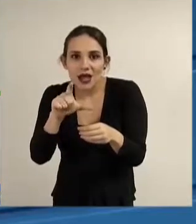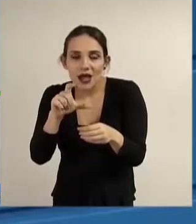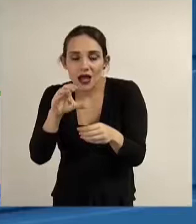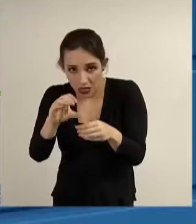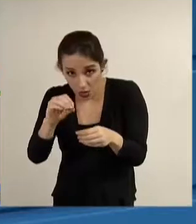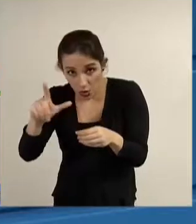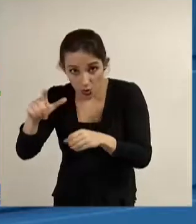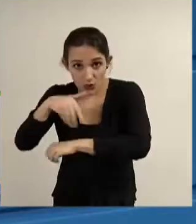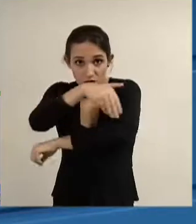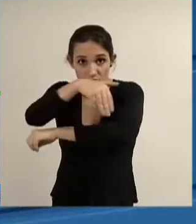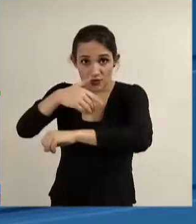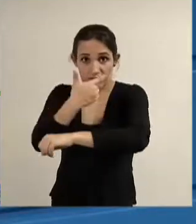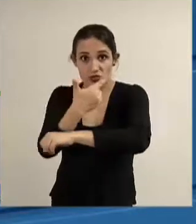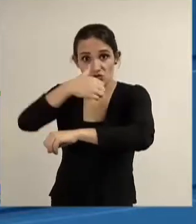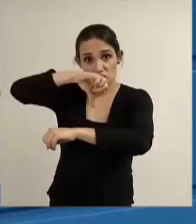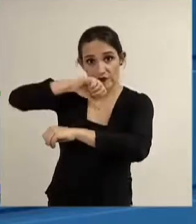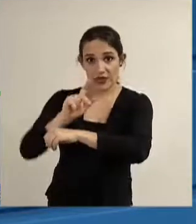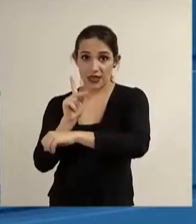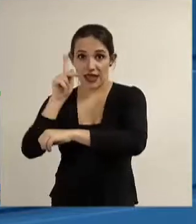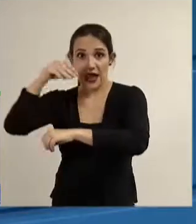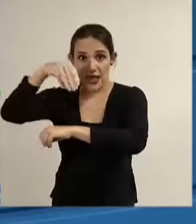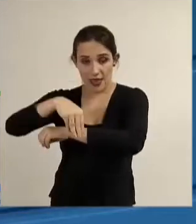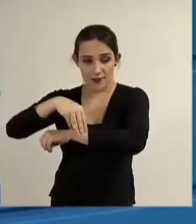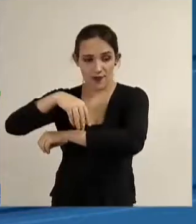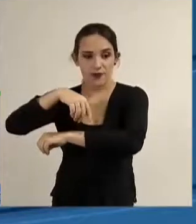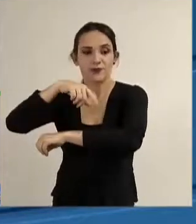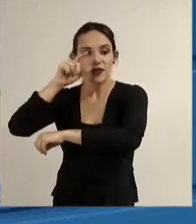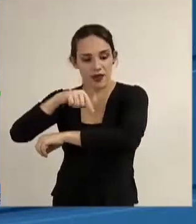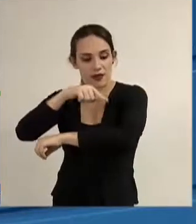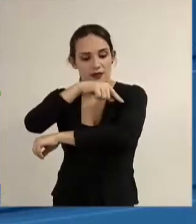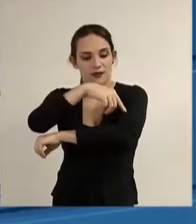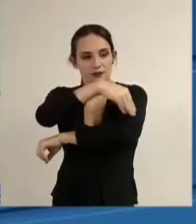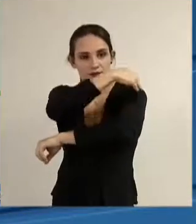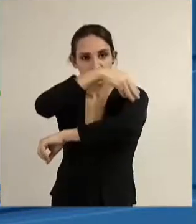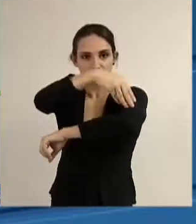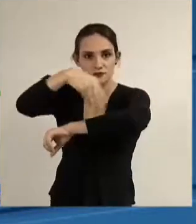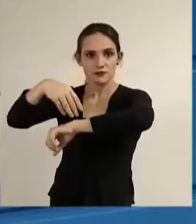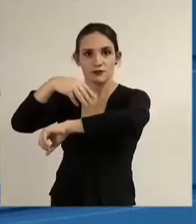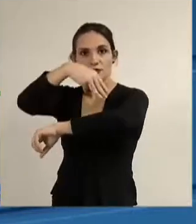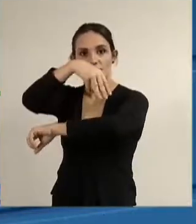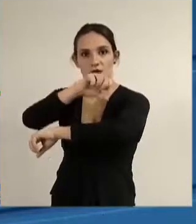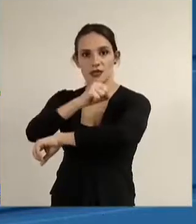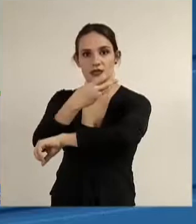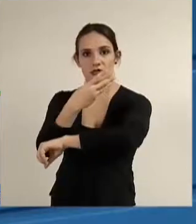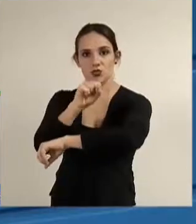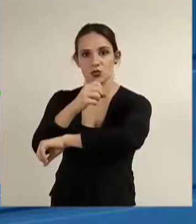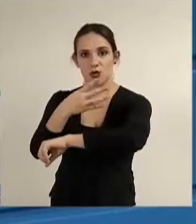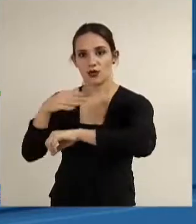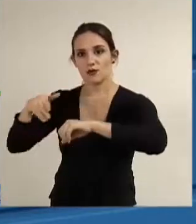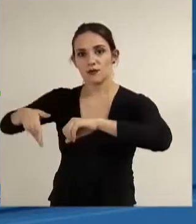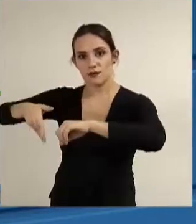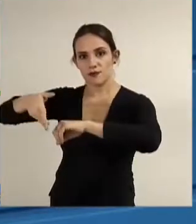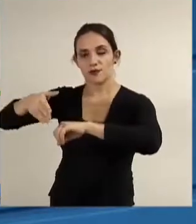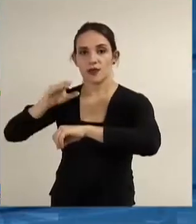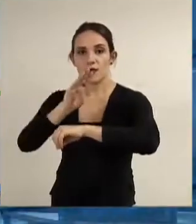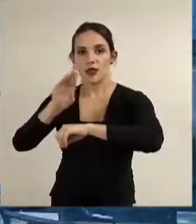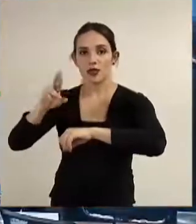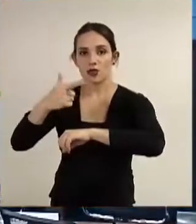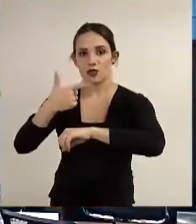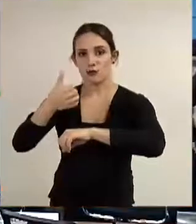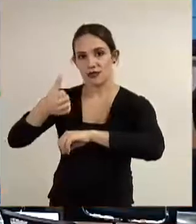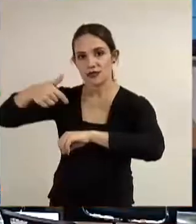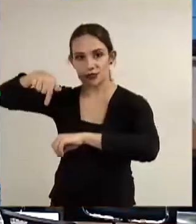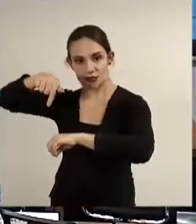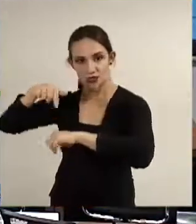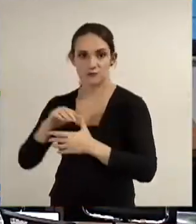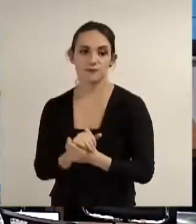quilômetros, ligando as rodovias MS 384 e BR 267. Muito obrigado, senhor presidente.